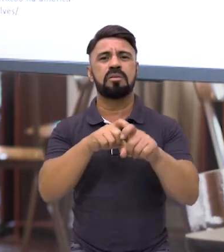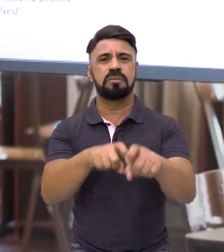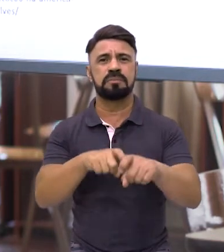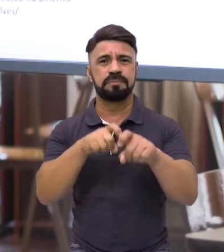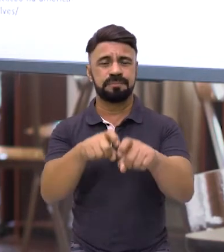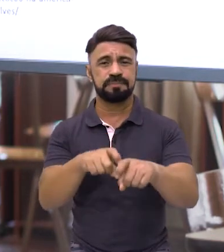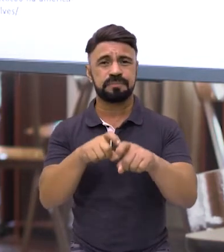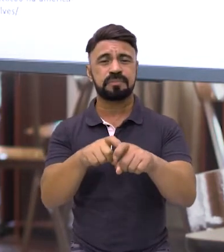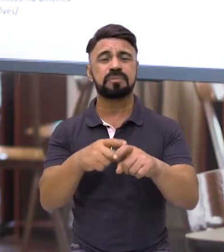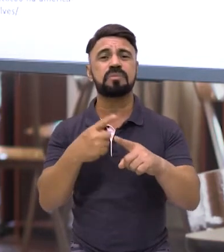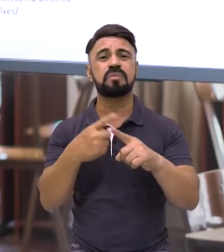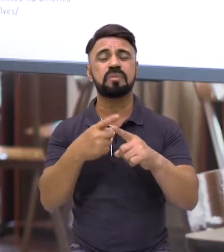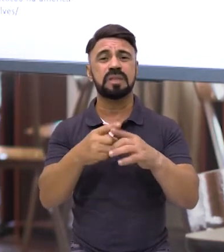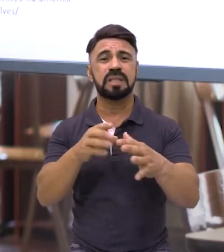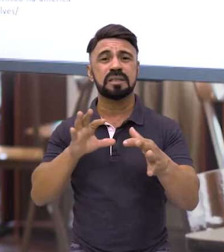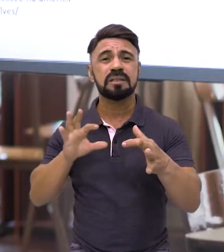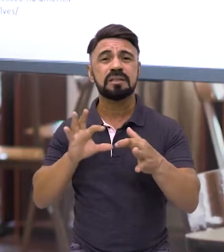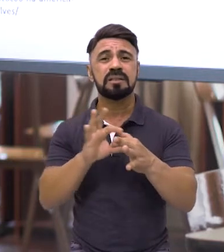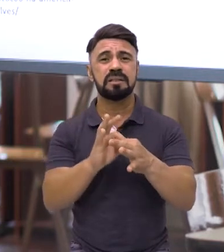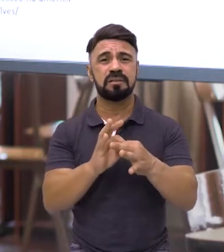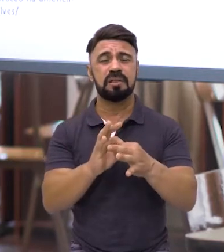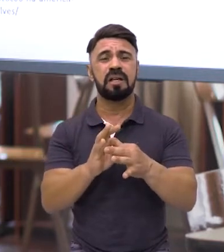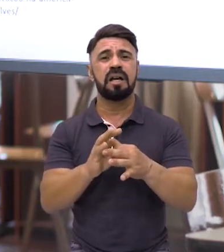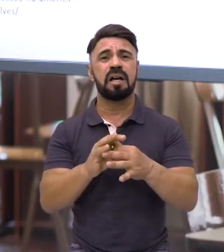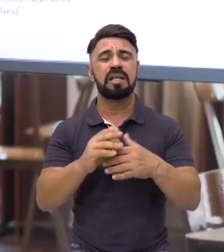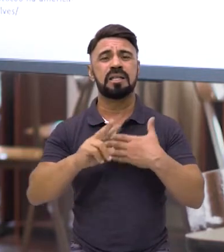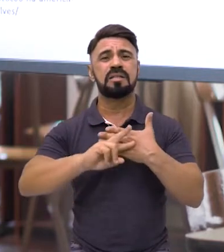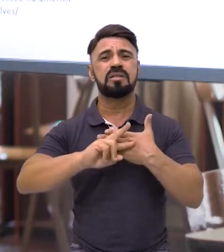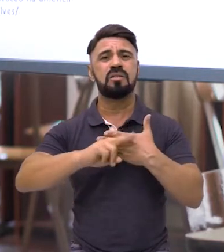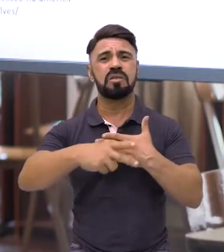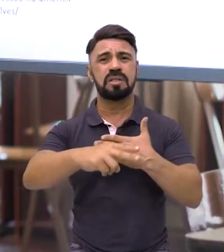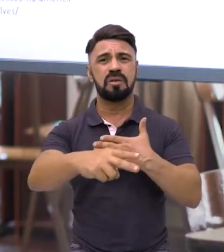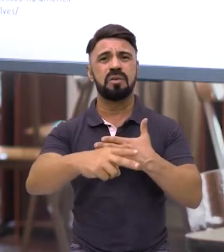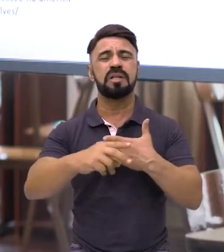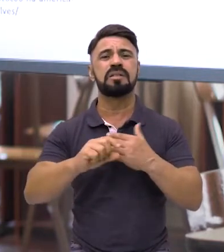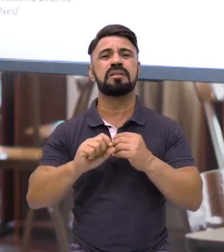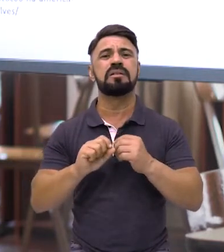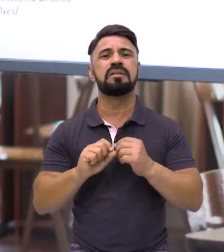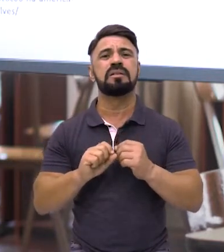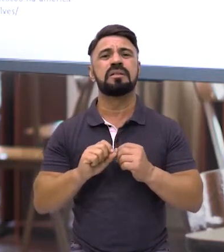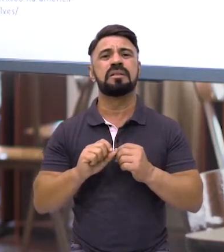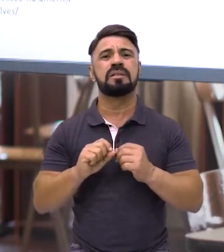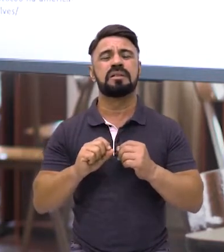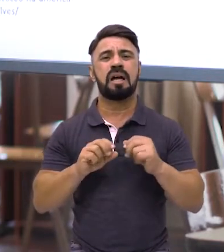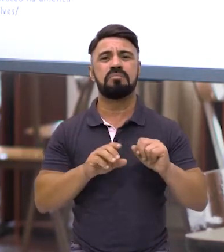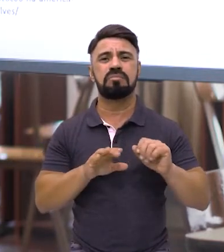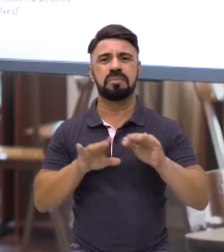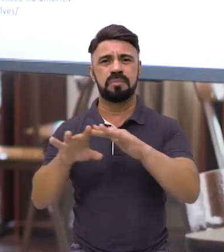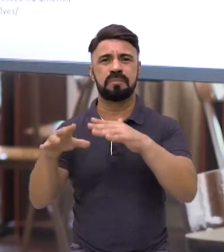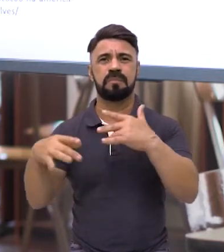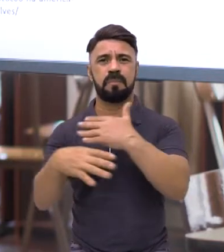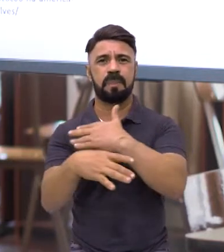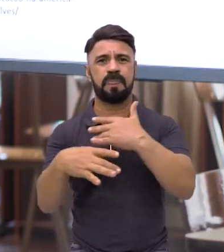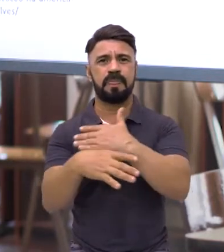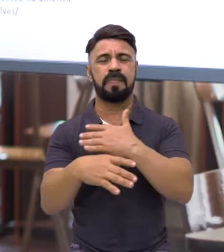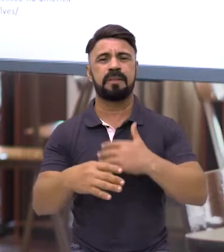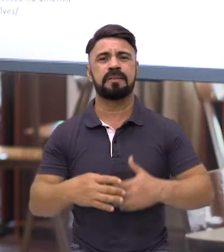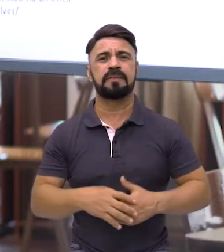está intimamente atrelado às consequências da urbanização.